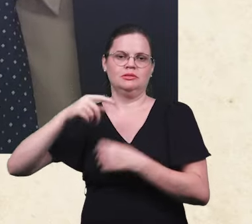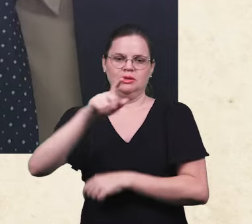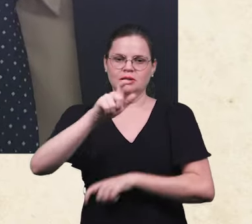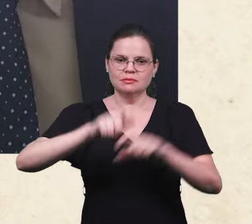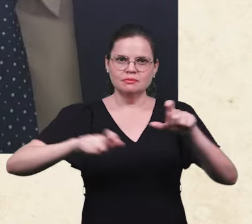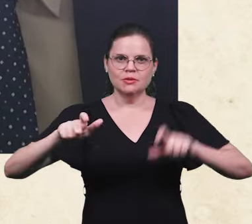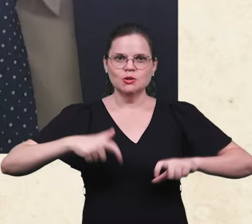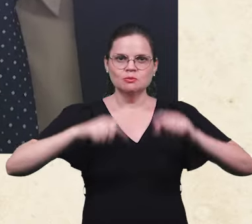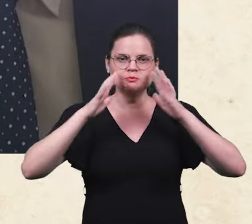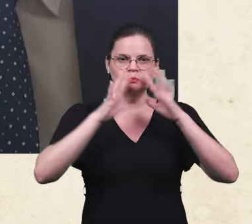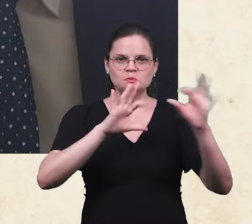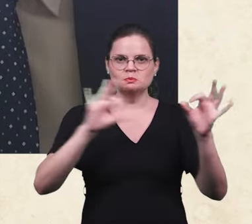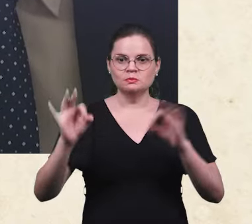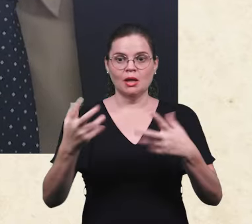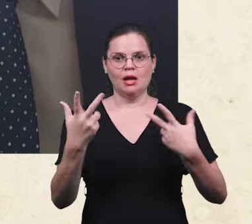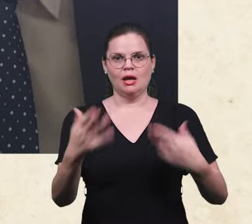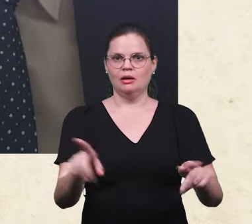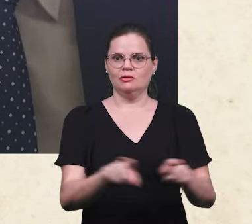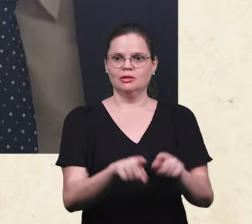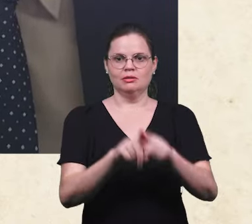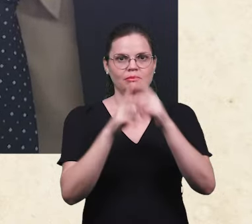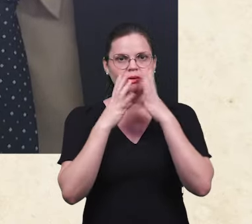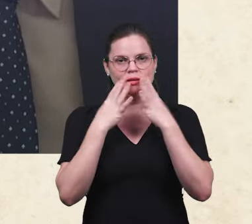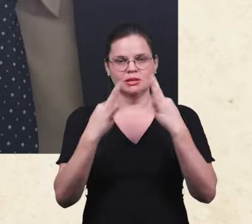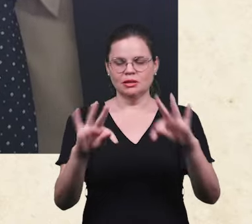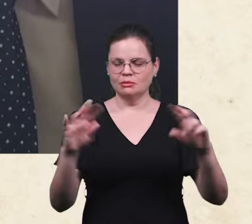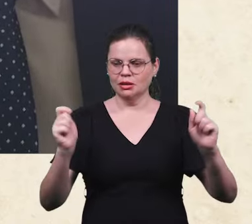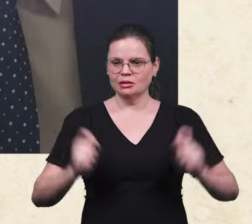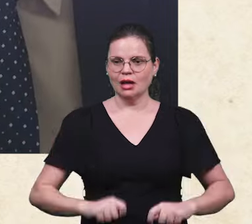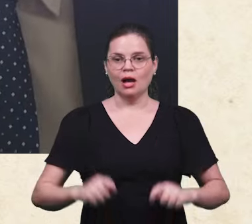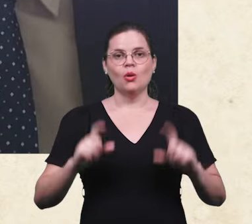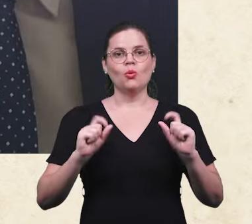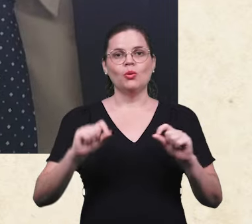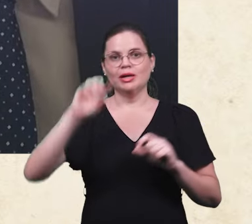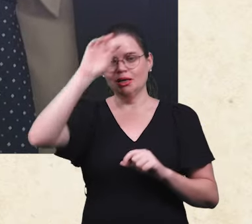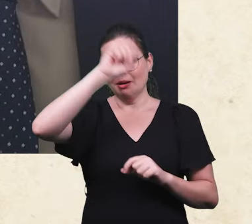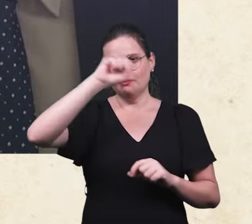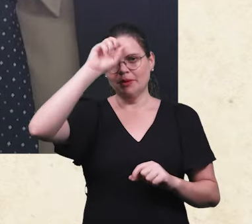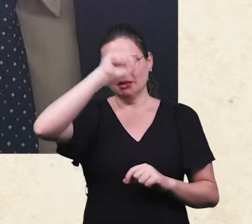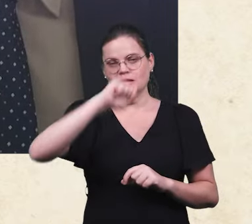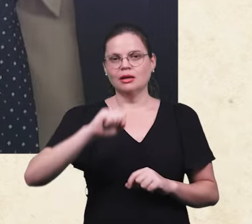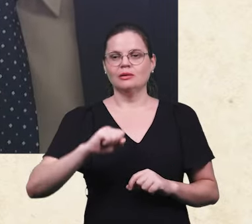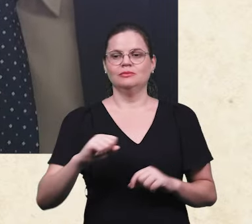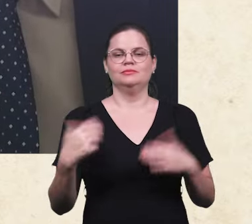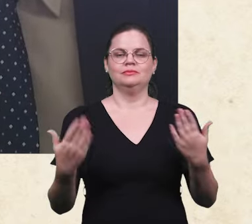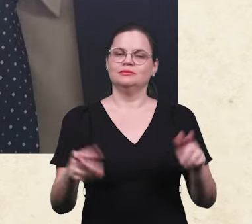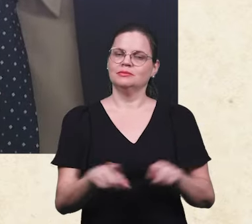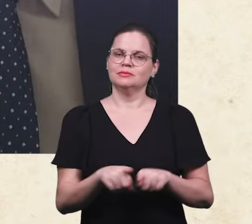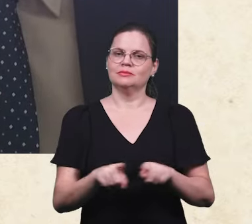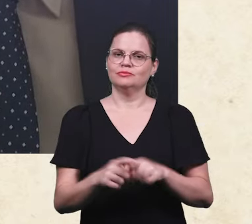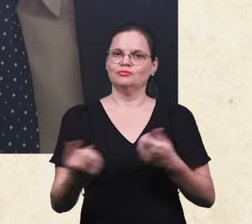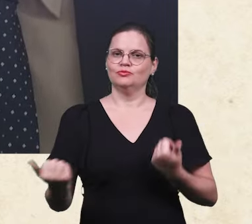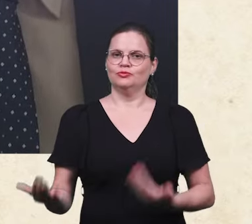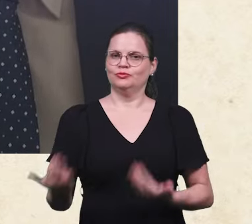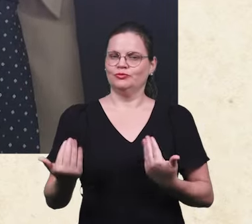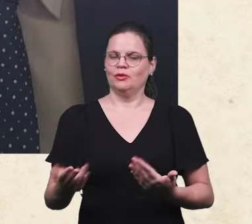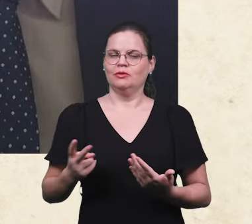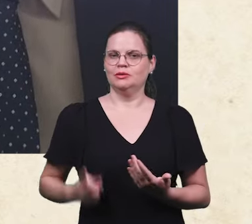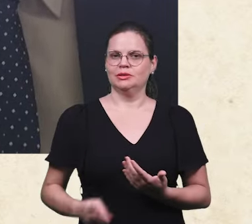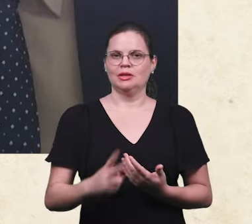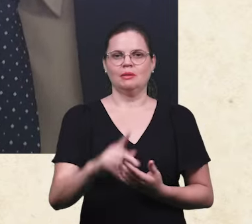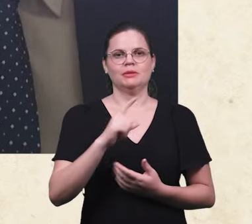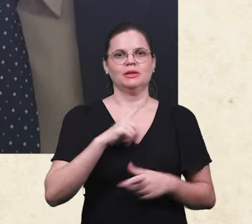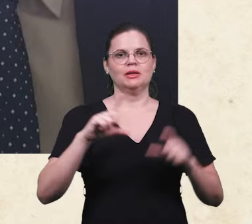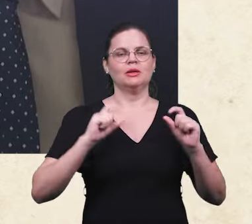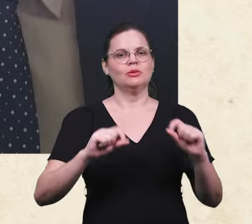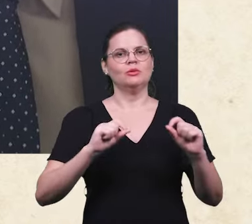ouviram, da mesma forma, agora testemunhavam de todo o ensino recebido. Assim, os jovens também têm recebido dessa